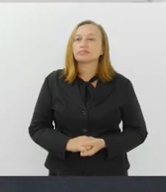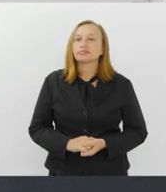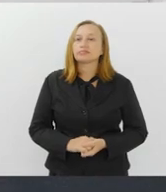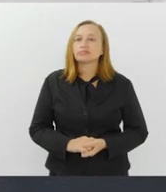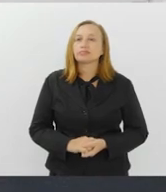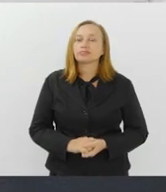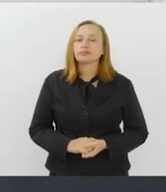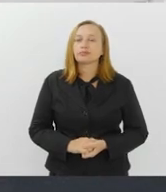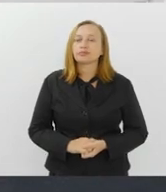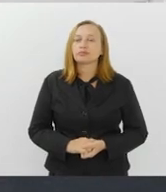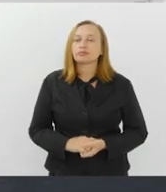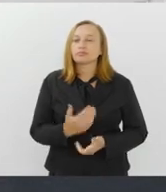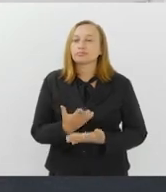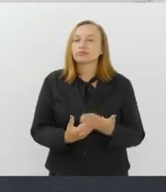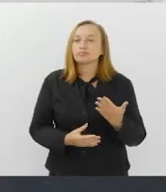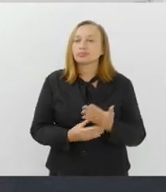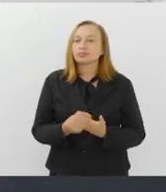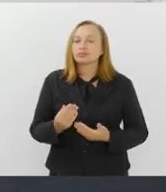em minhas mãos,